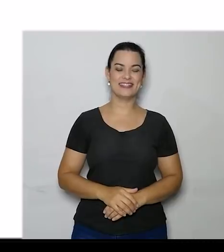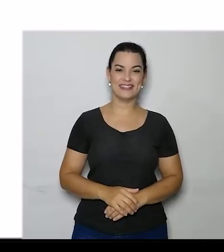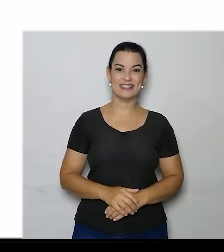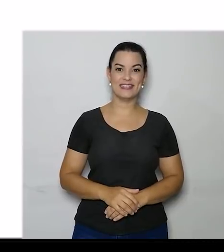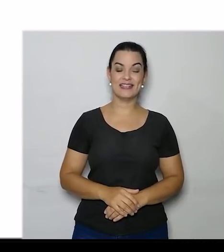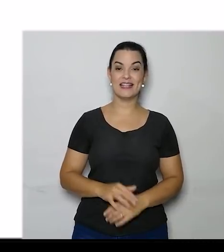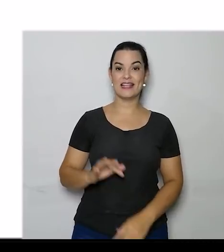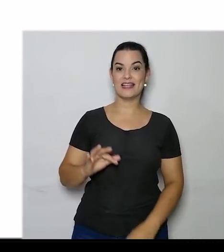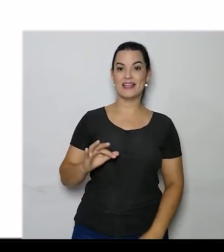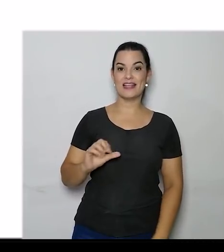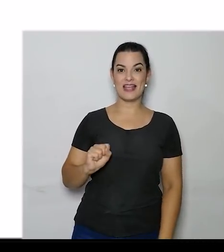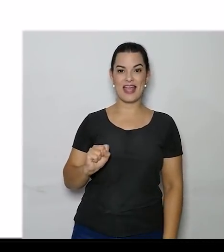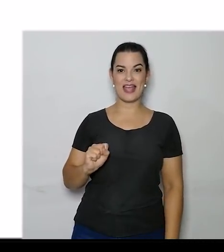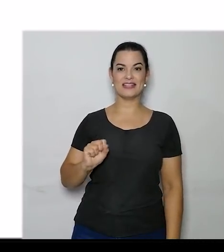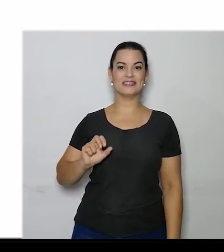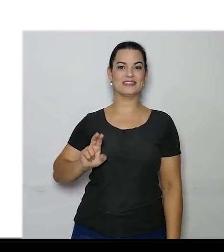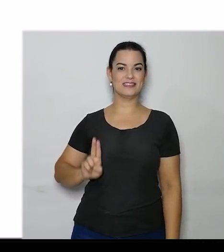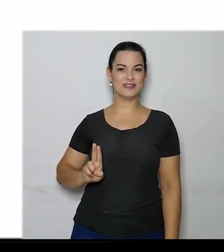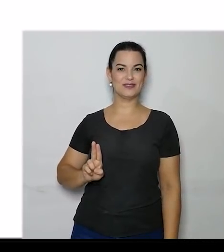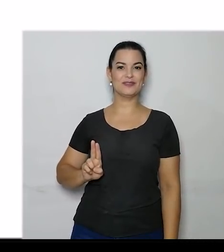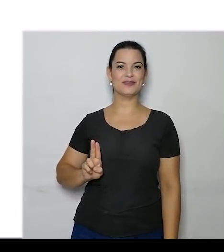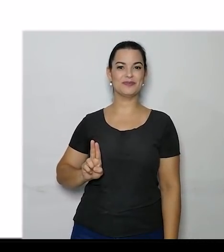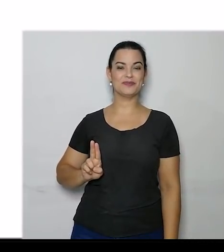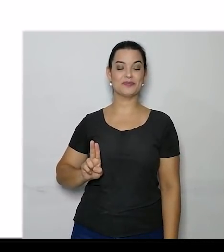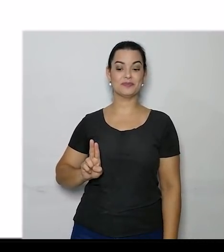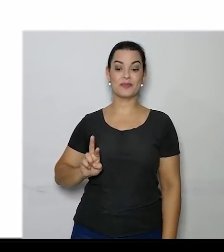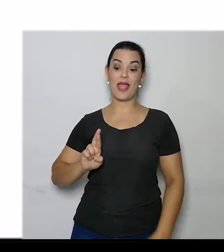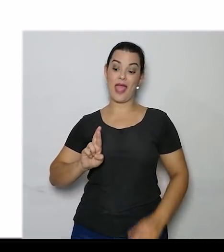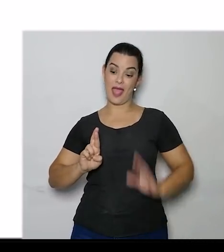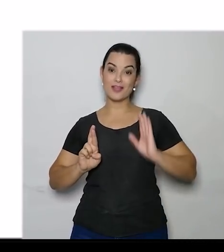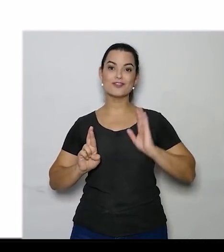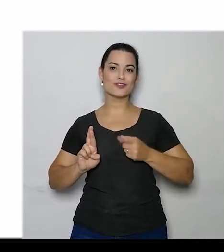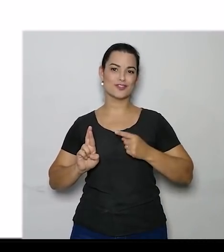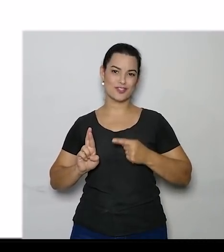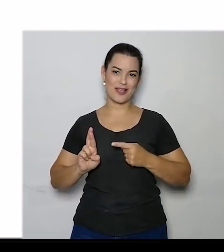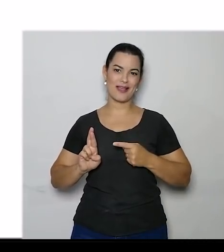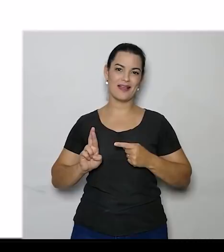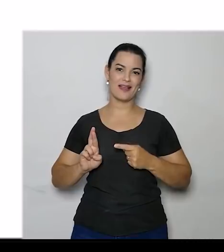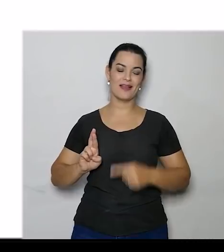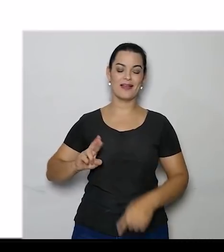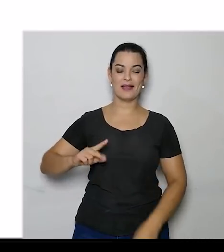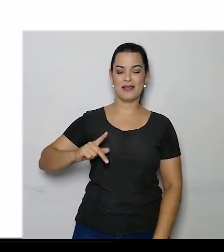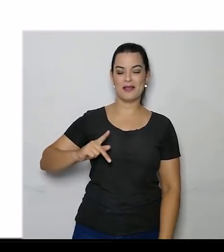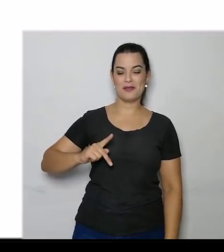S-U, sur. O R já está, então vai ficar surpre.